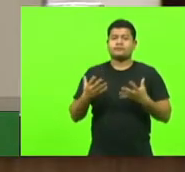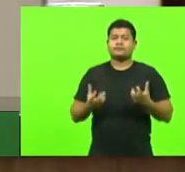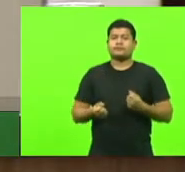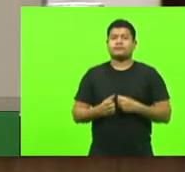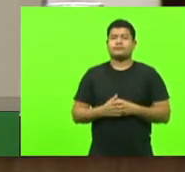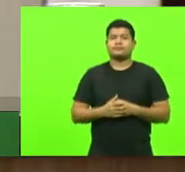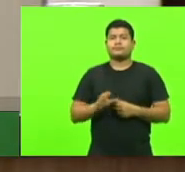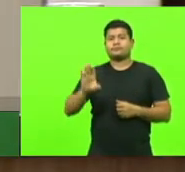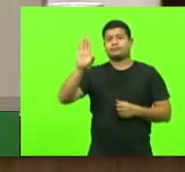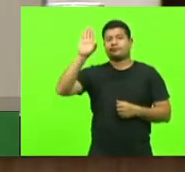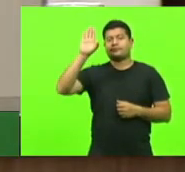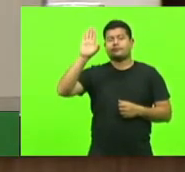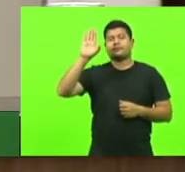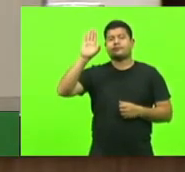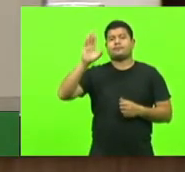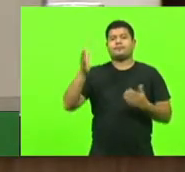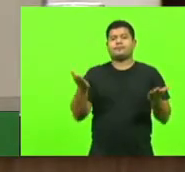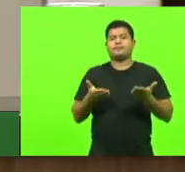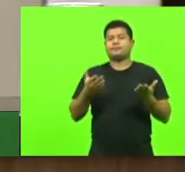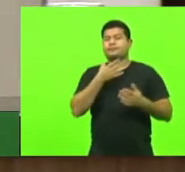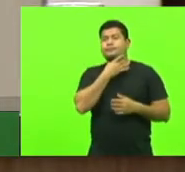presidente. Com a palavra o deputado Valdir Cobalcini.